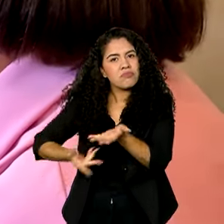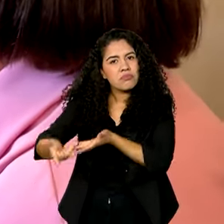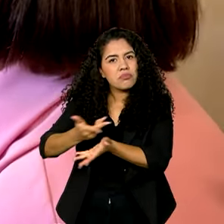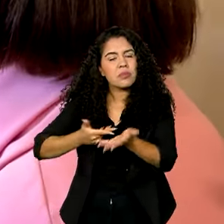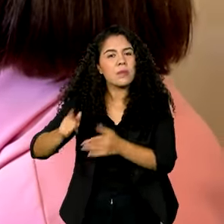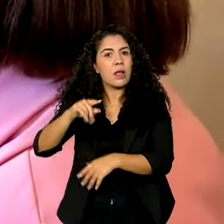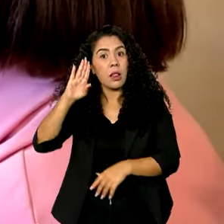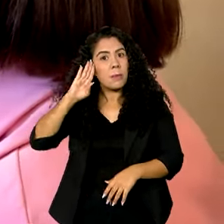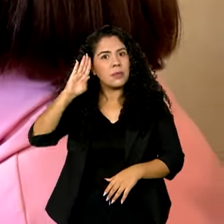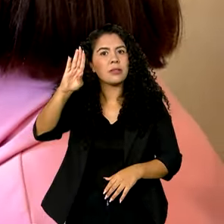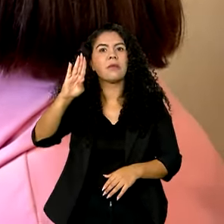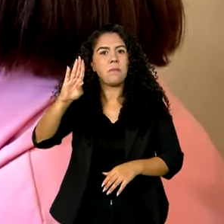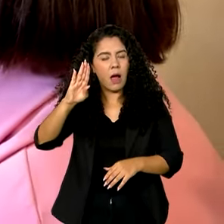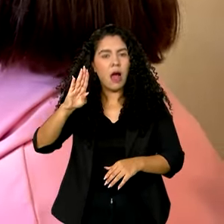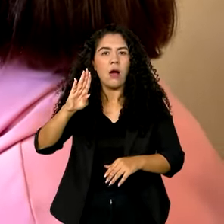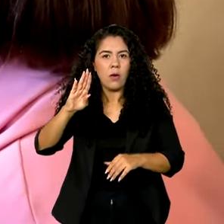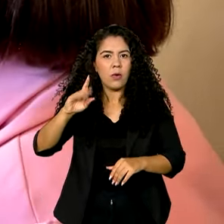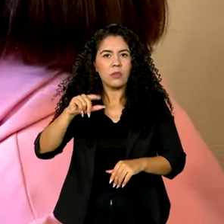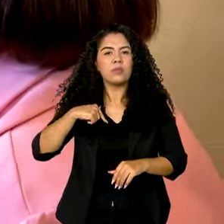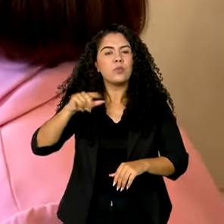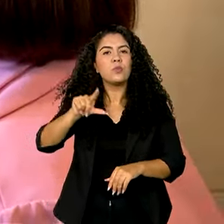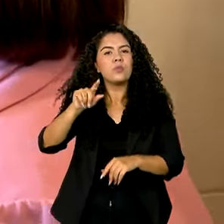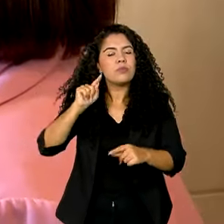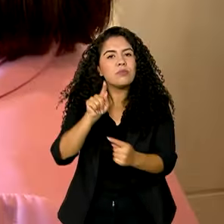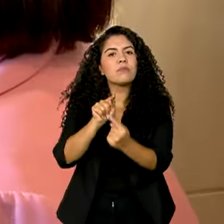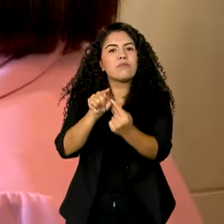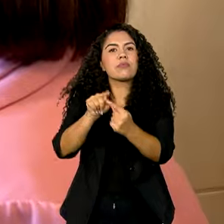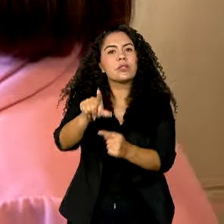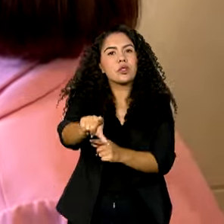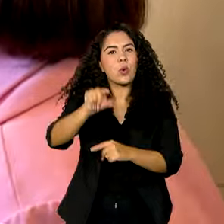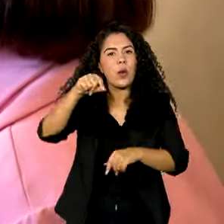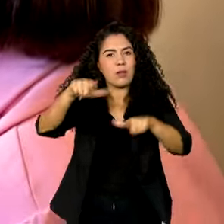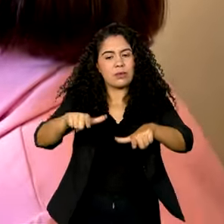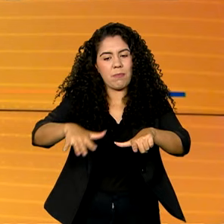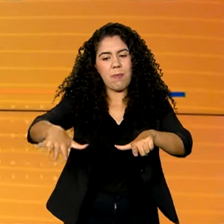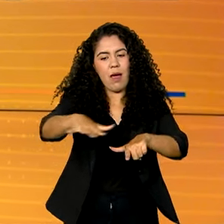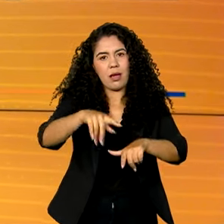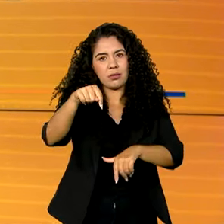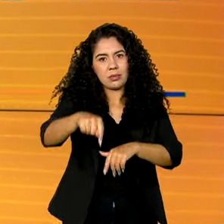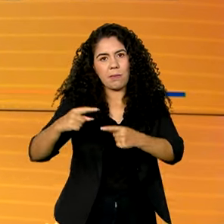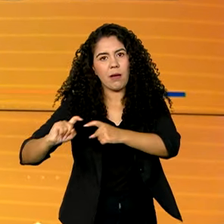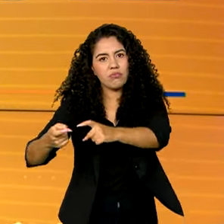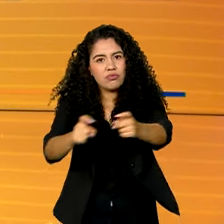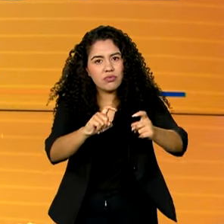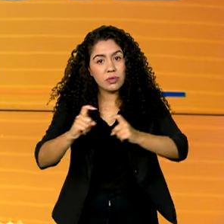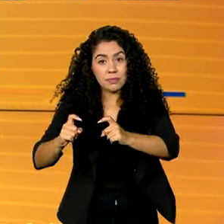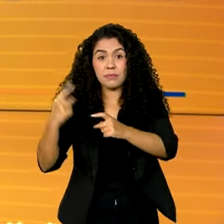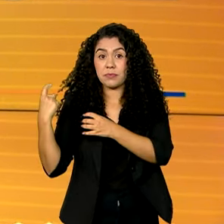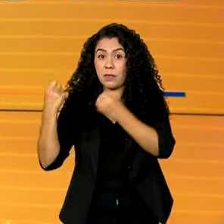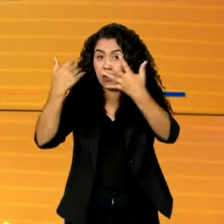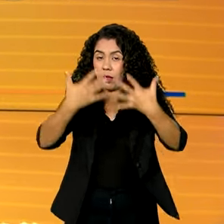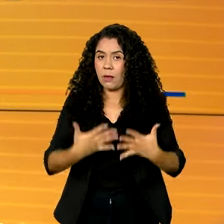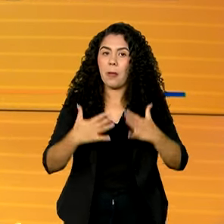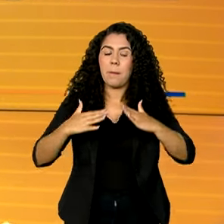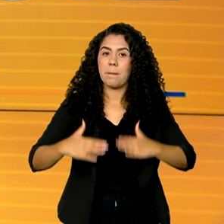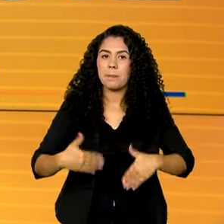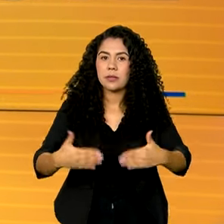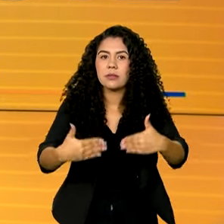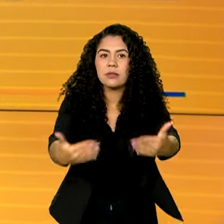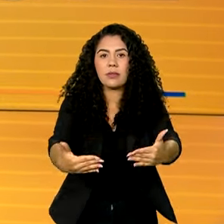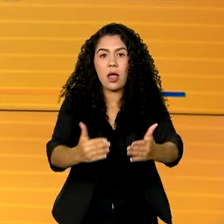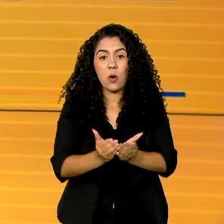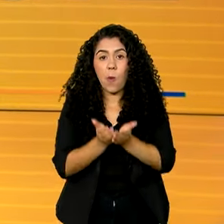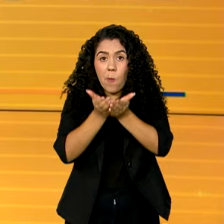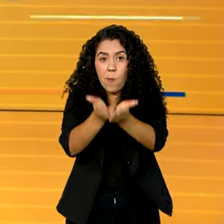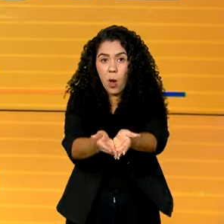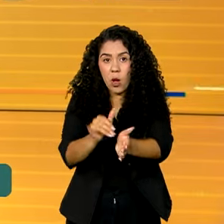pela alegria de realizar essa reunião técnica do G20 aqui no Estado. O Ministério de Portos e Aeroportos